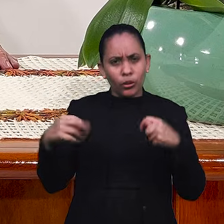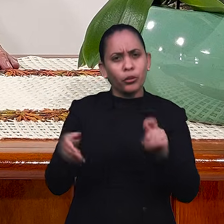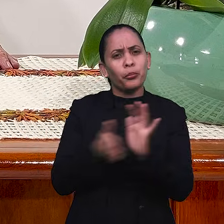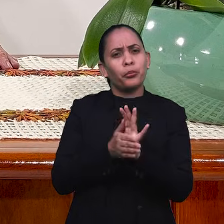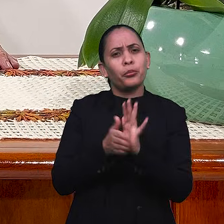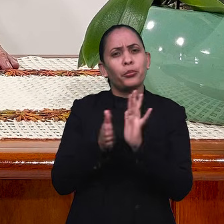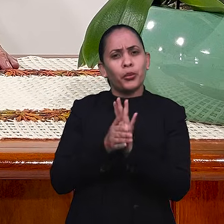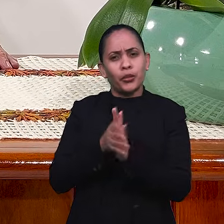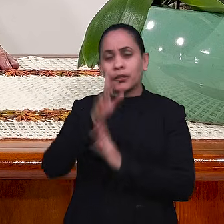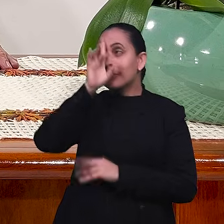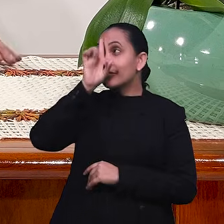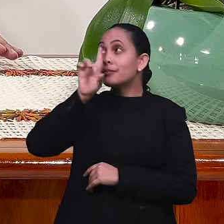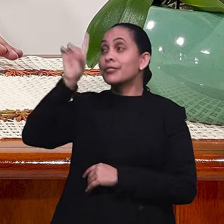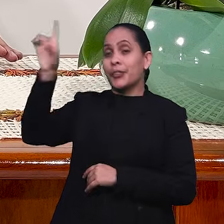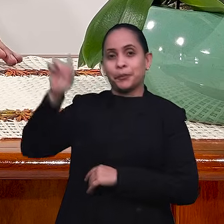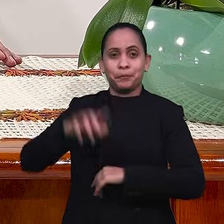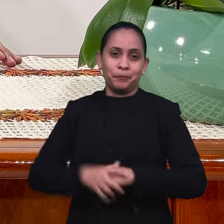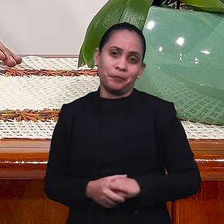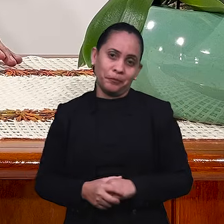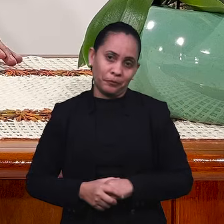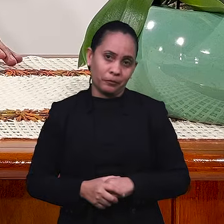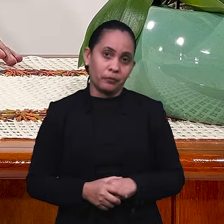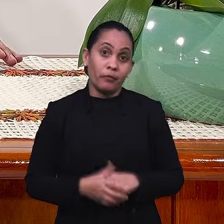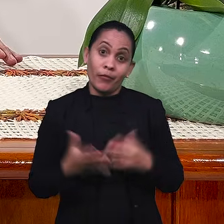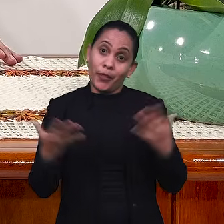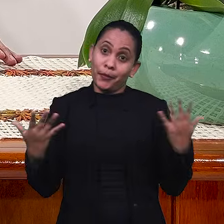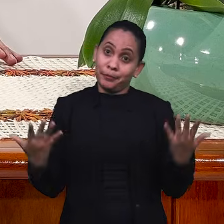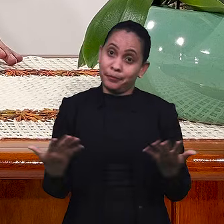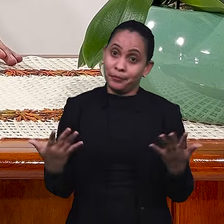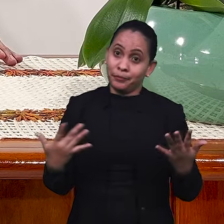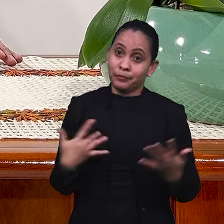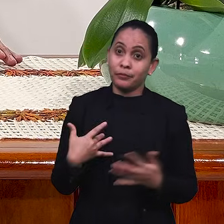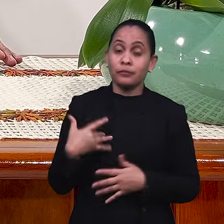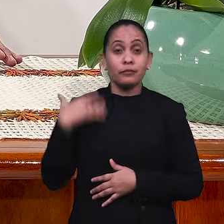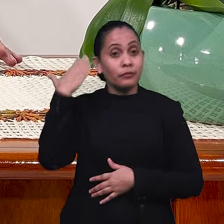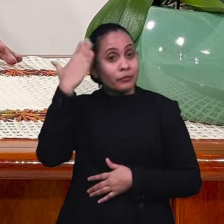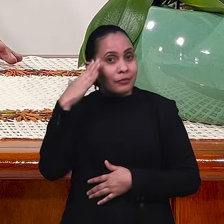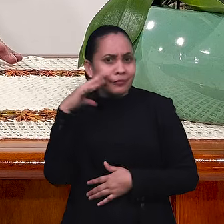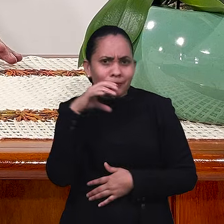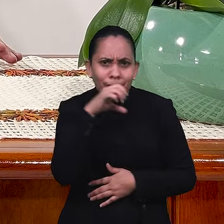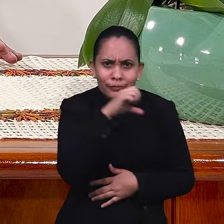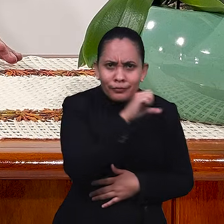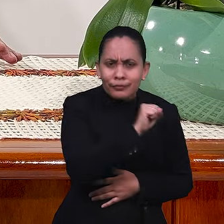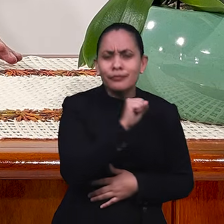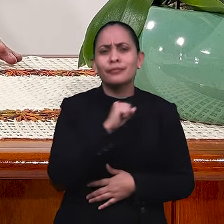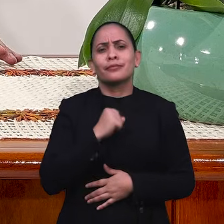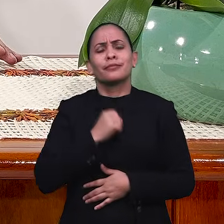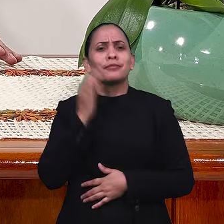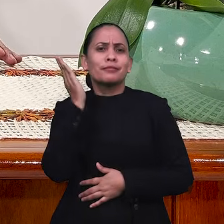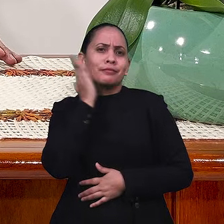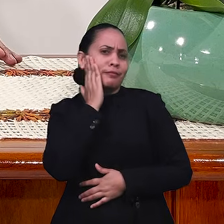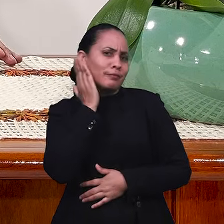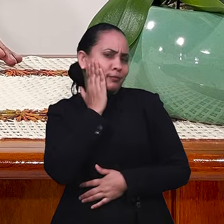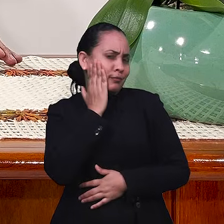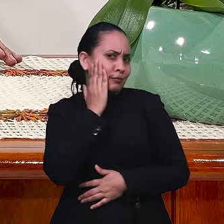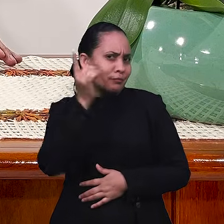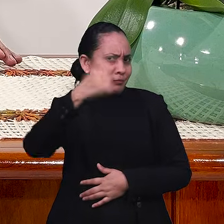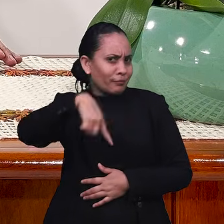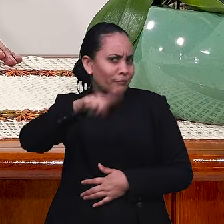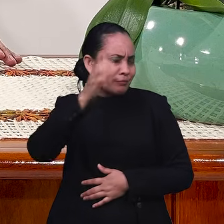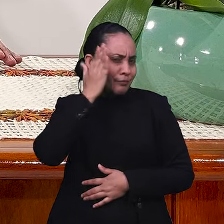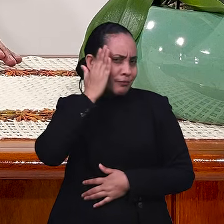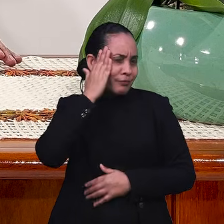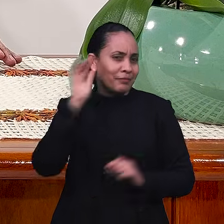que Ele estabeleceu. Então, fica aqui essa breve palavra somente para esclarecer,